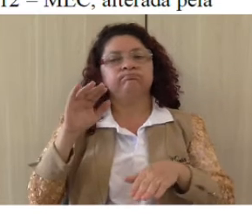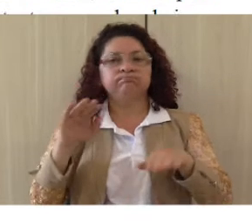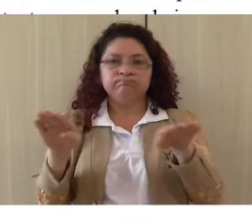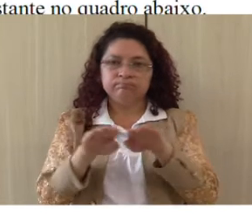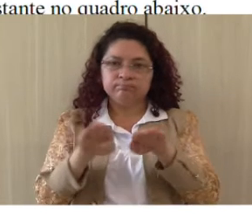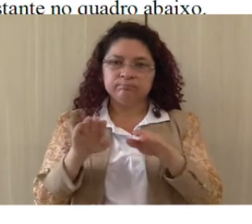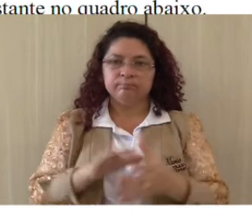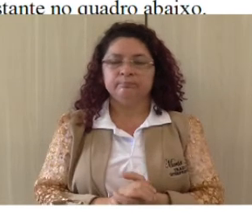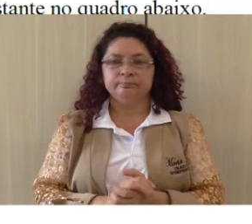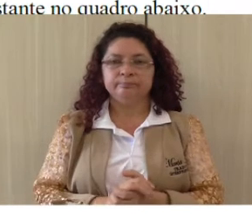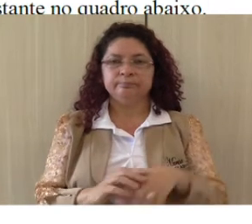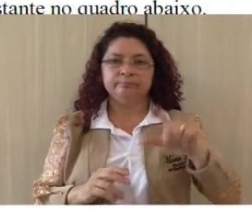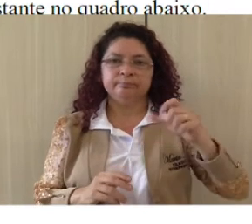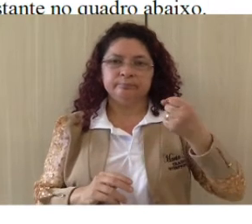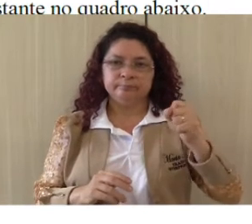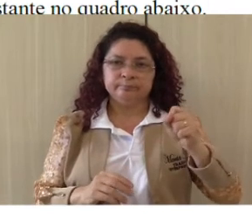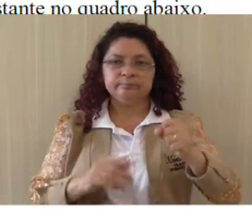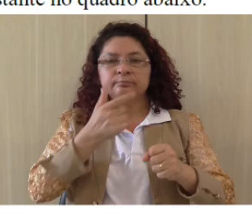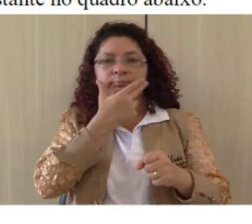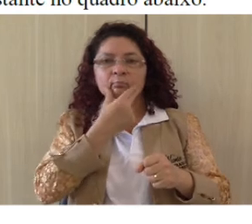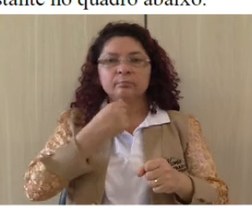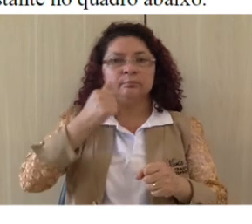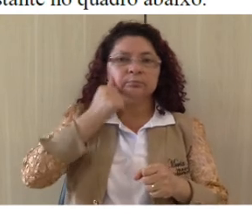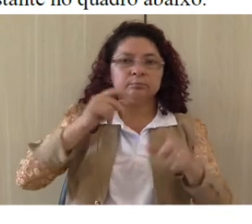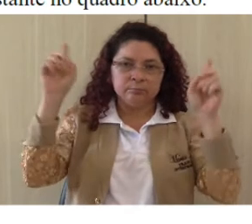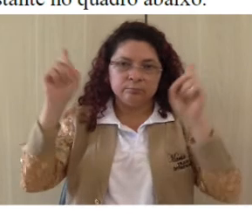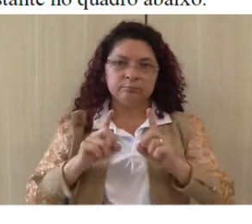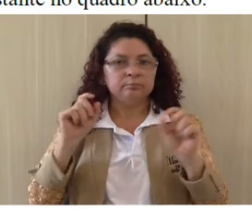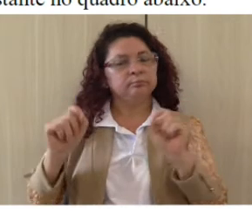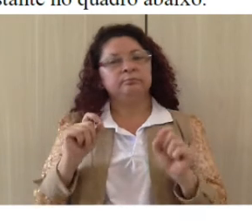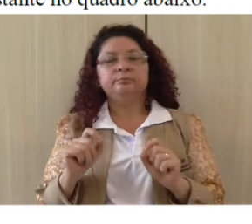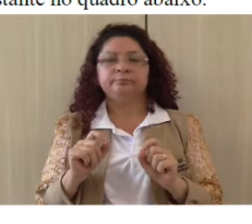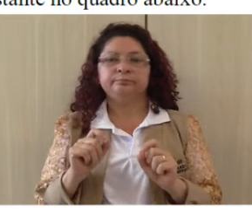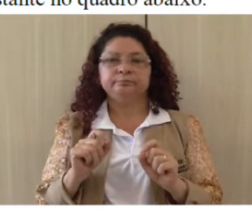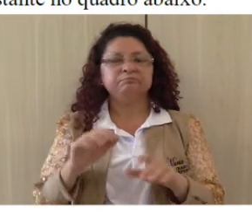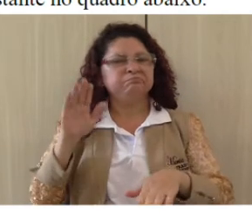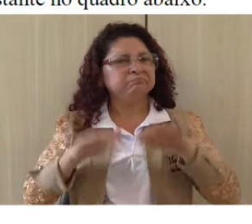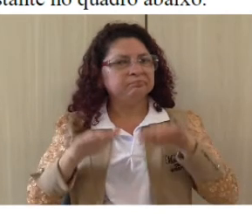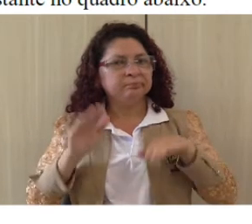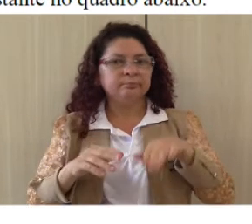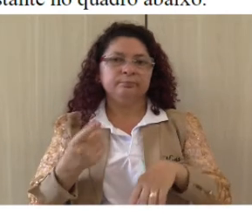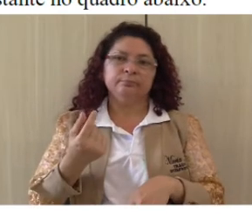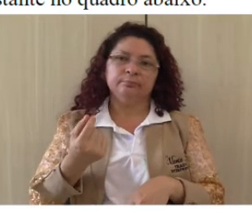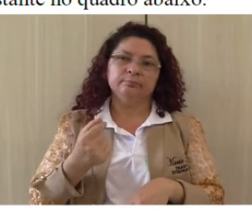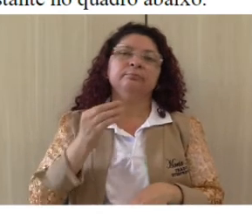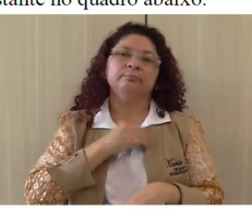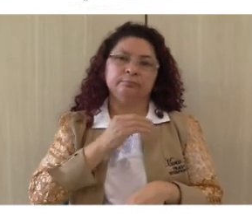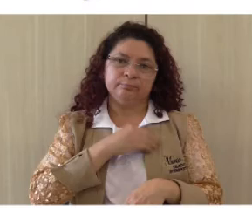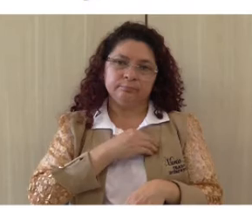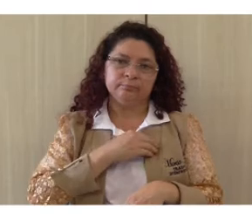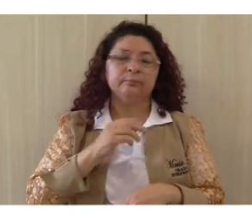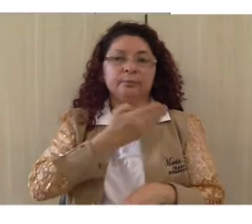equivalente. L8. Candidatos com deficiência que, independente da renda, tenham cursado em